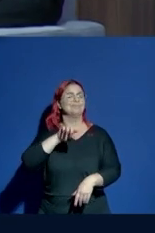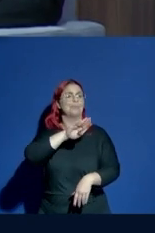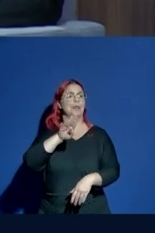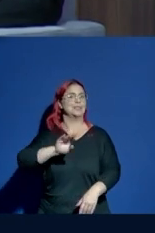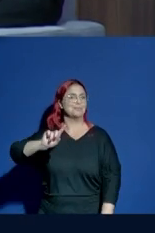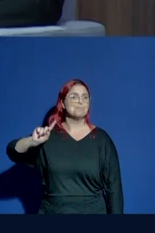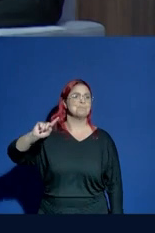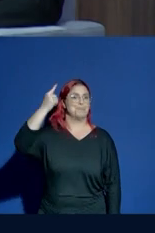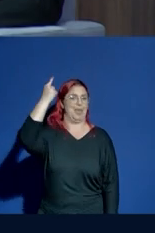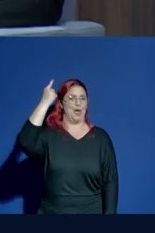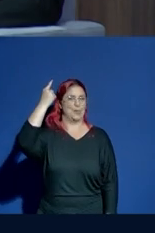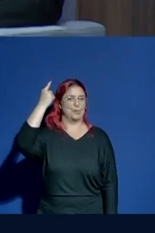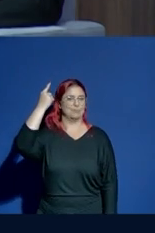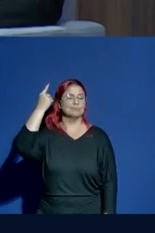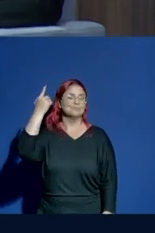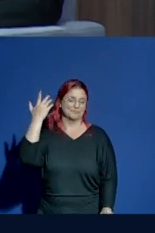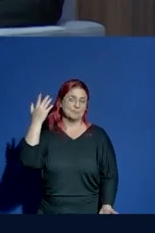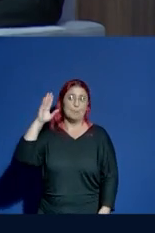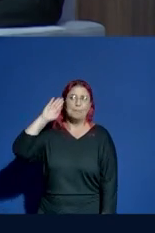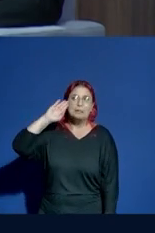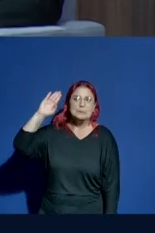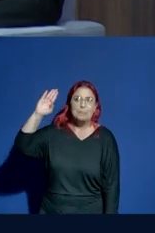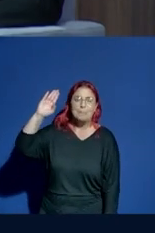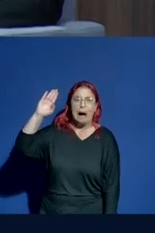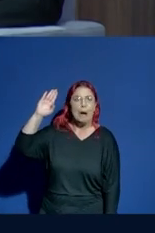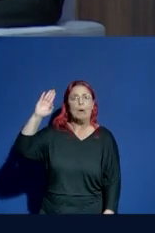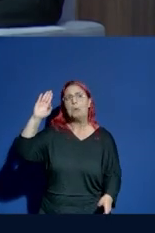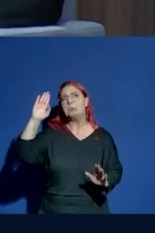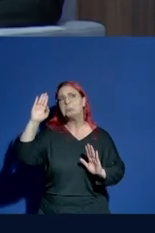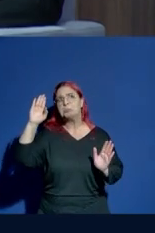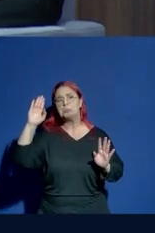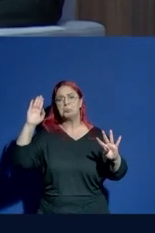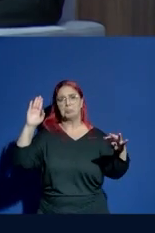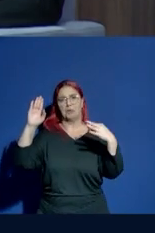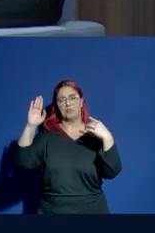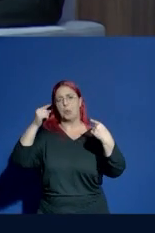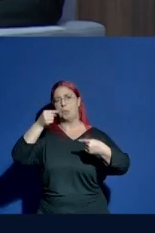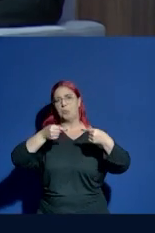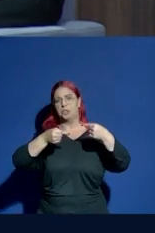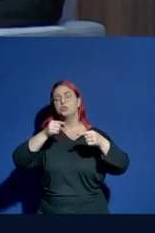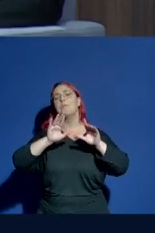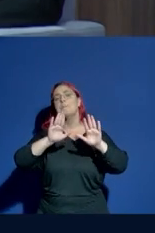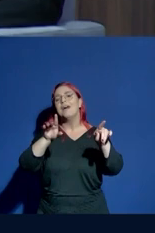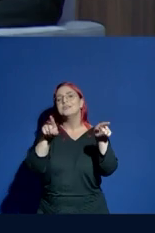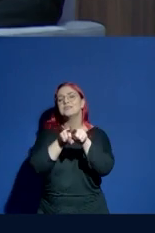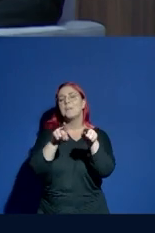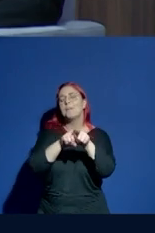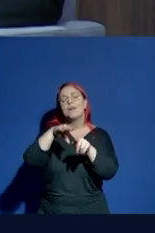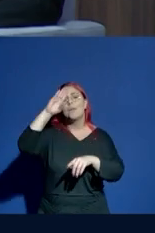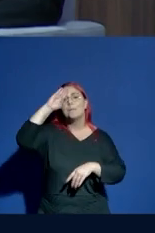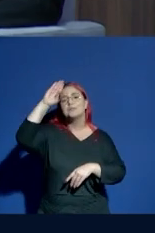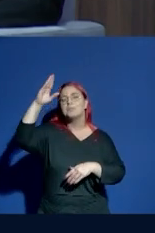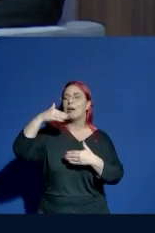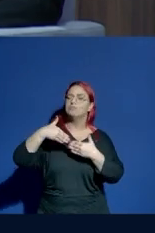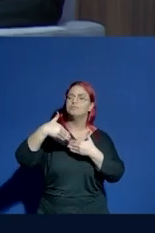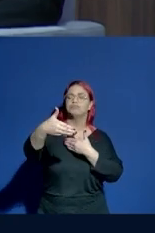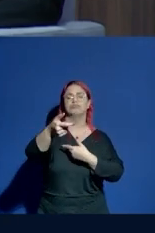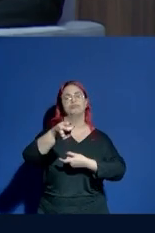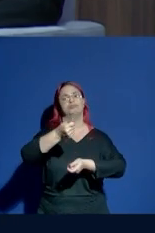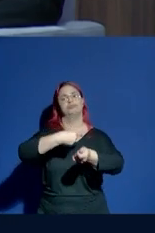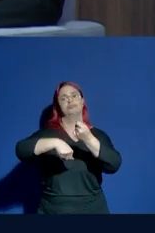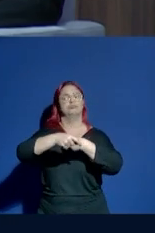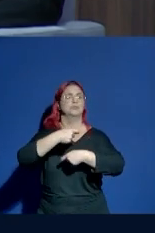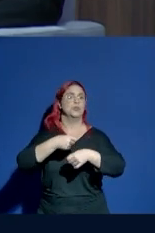não só como protagonista do ponto de vista político mais um protagonista com frutos econômicos